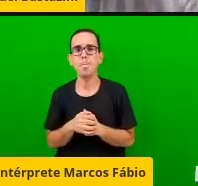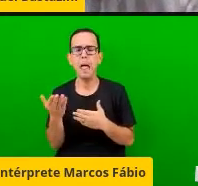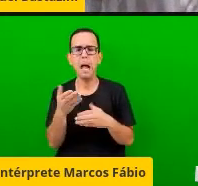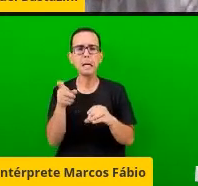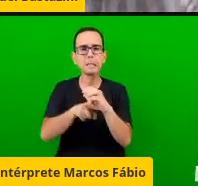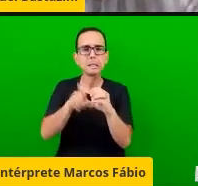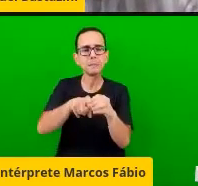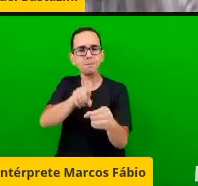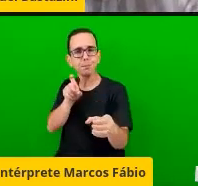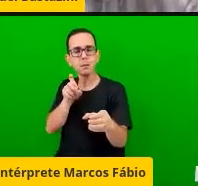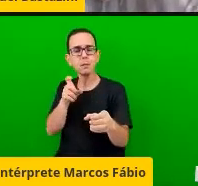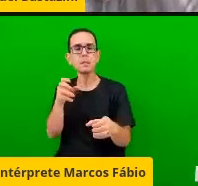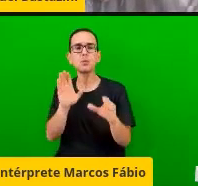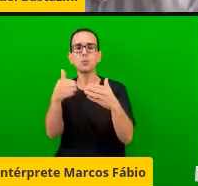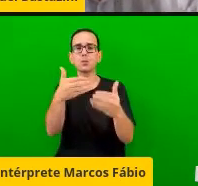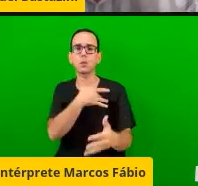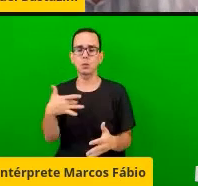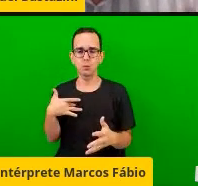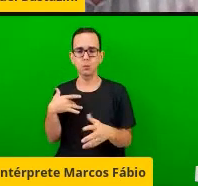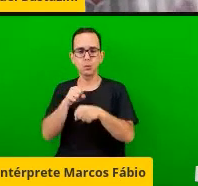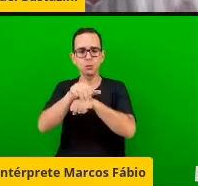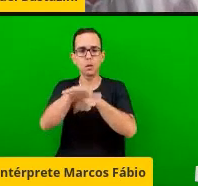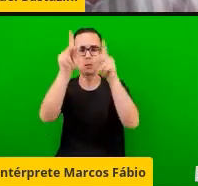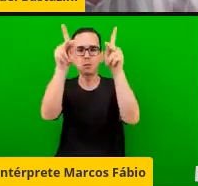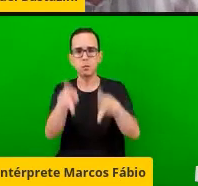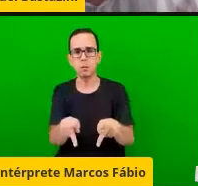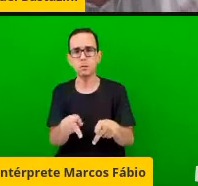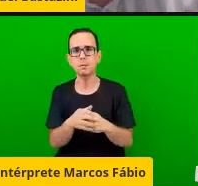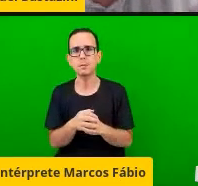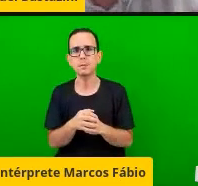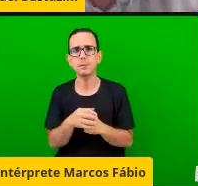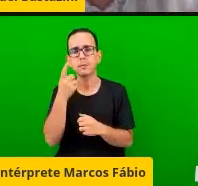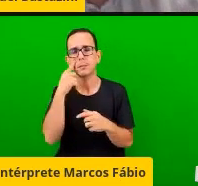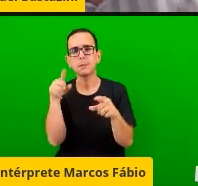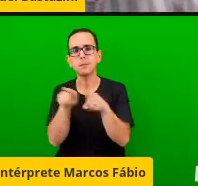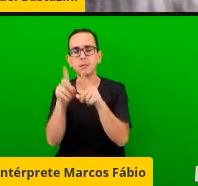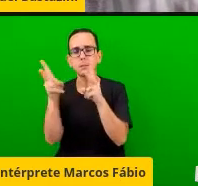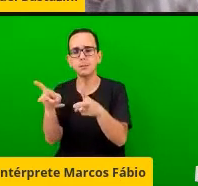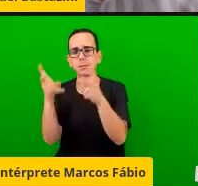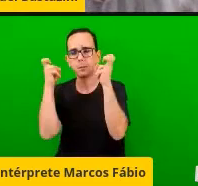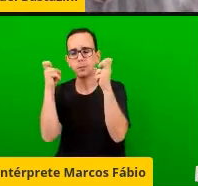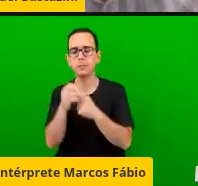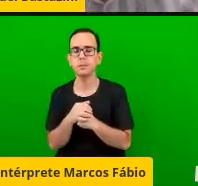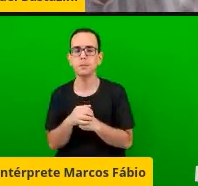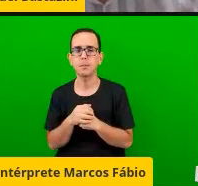na área da saúde e os seus reflexos sobre a população. Vamos pegar o caso da União Europeia. A União Europeia, por mais